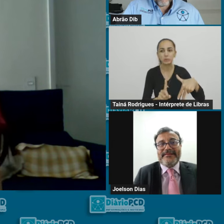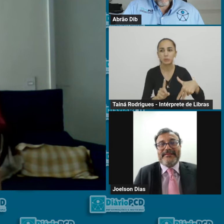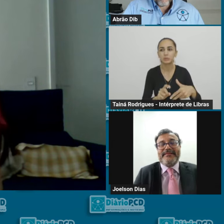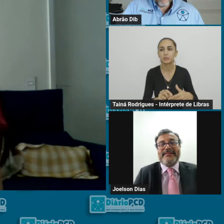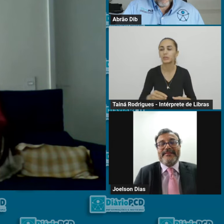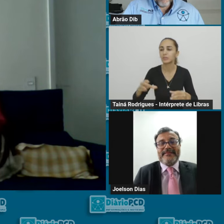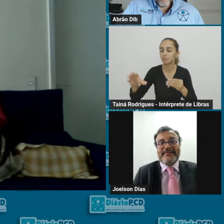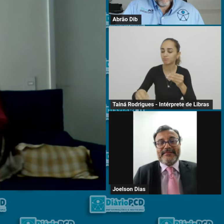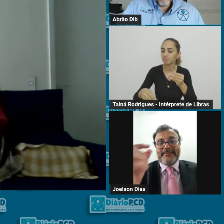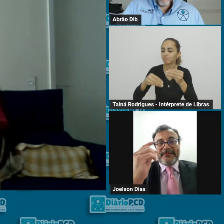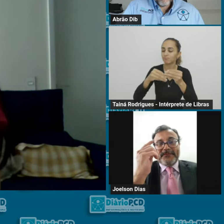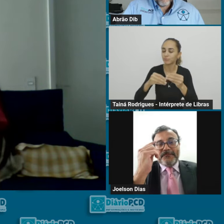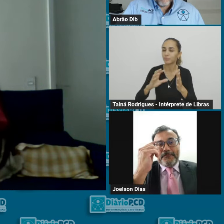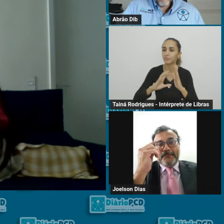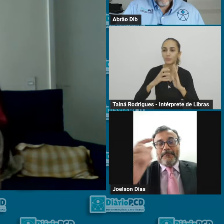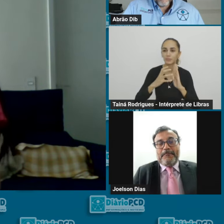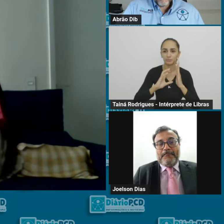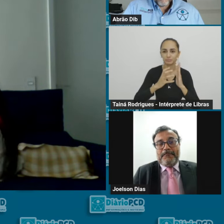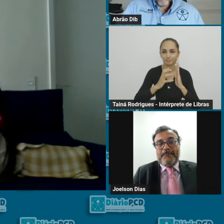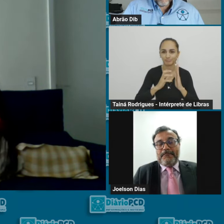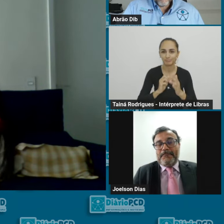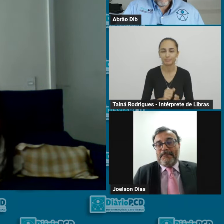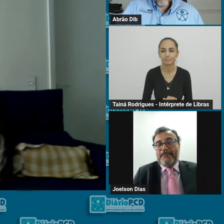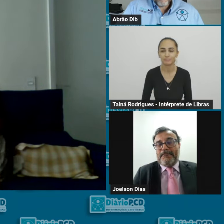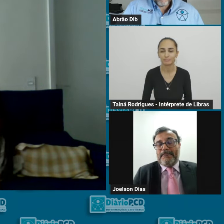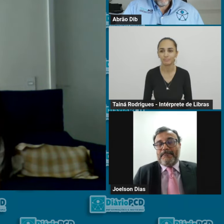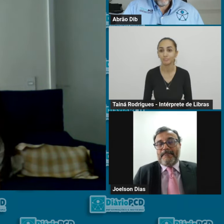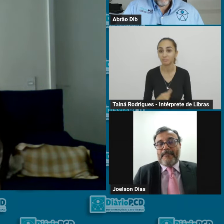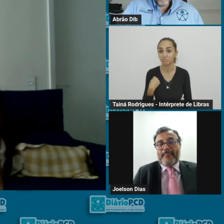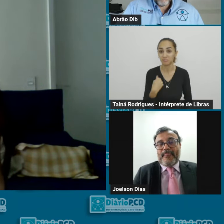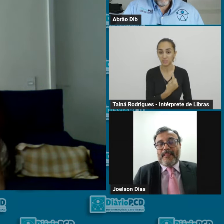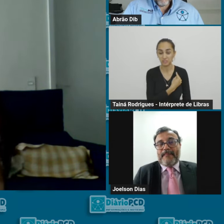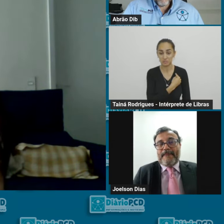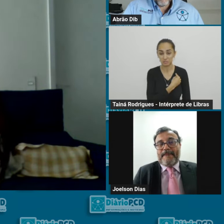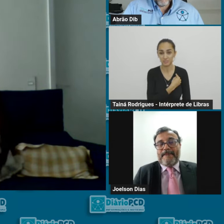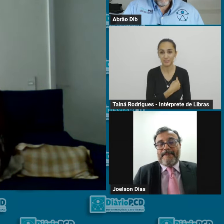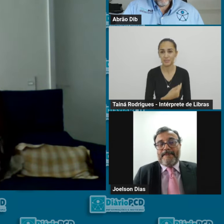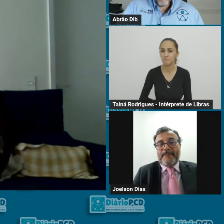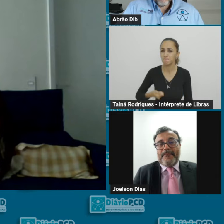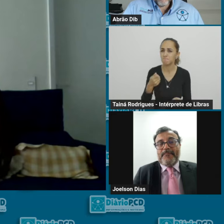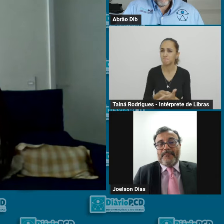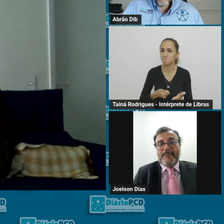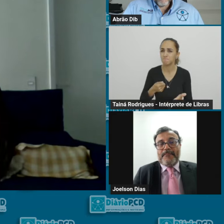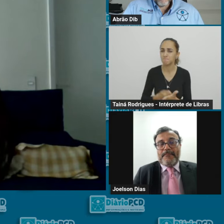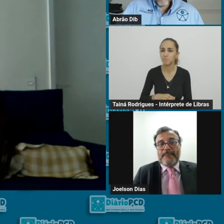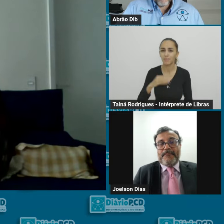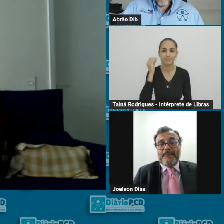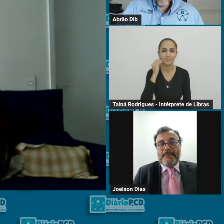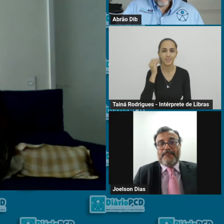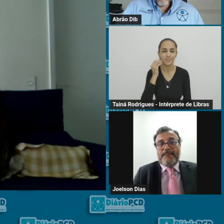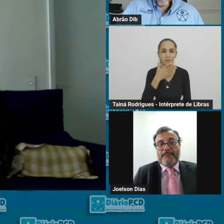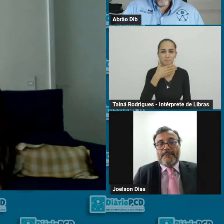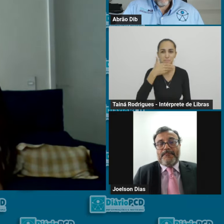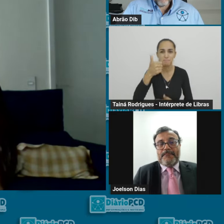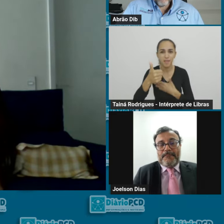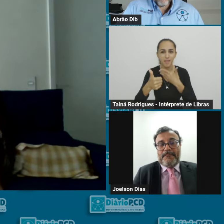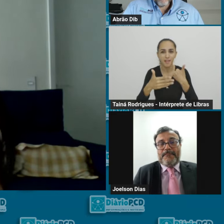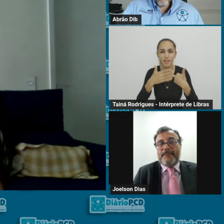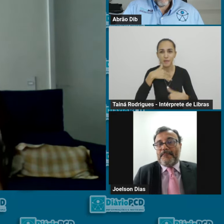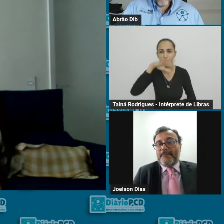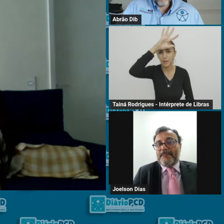do partido. E nós estamos aqui para tentar melhorar a nossa cidade de Manaus, que